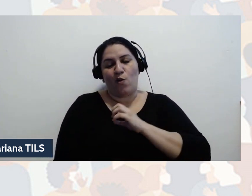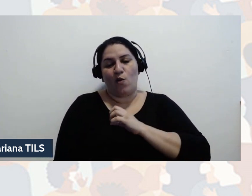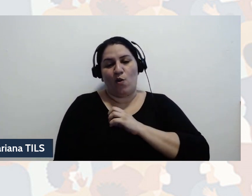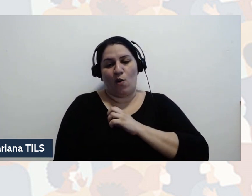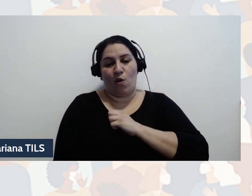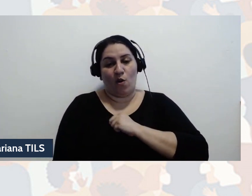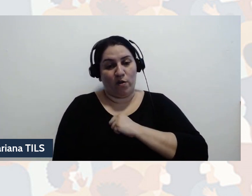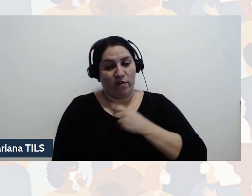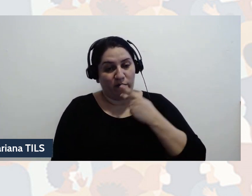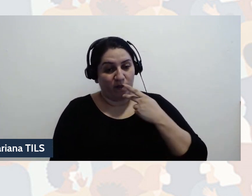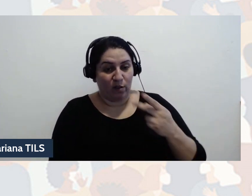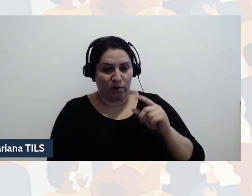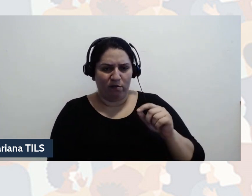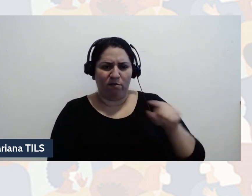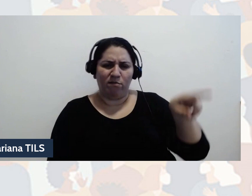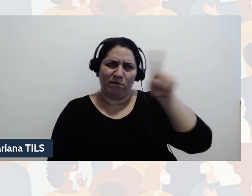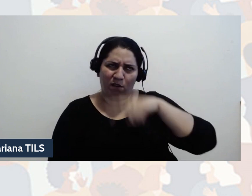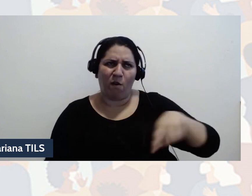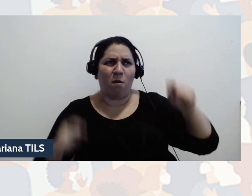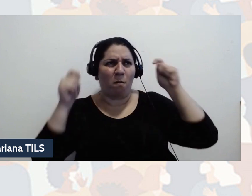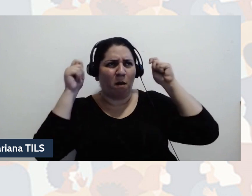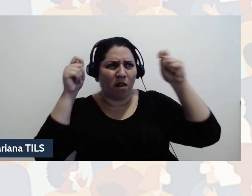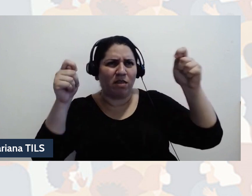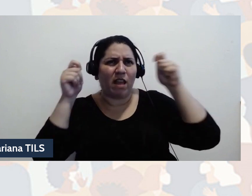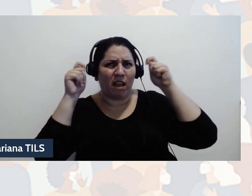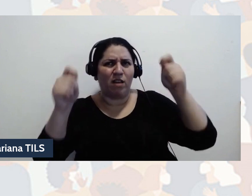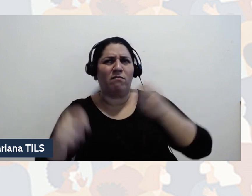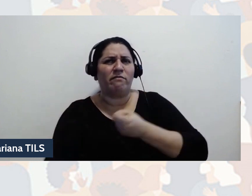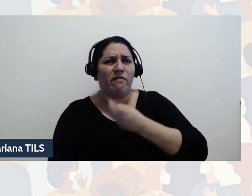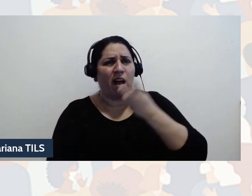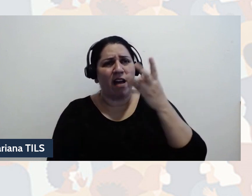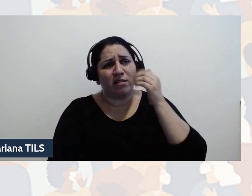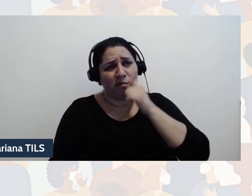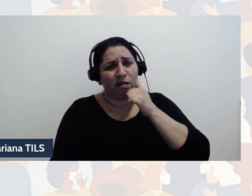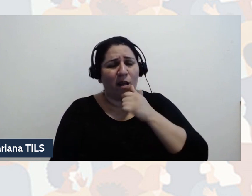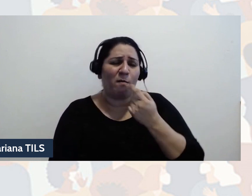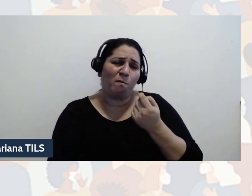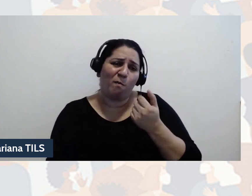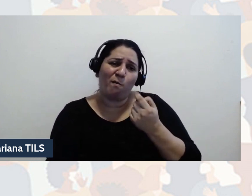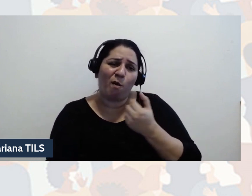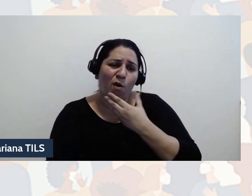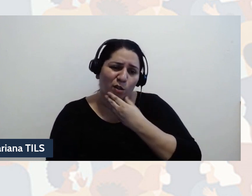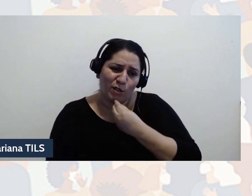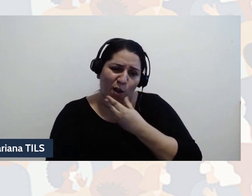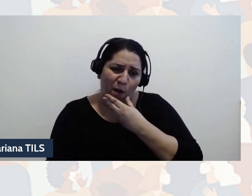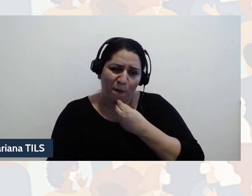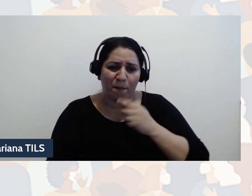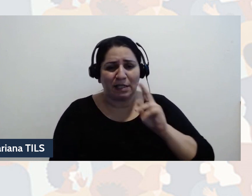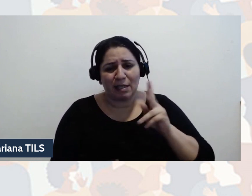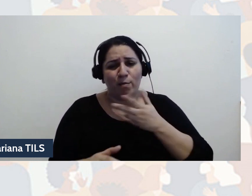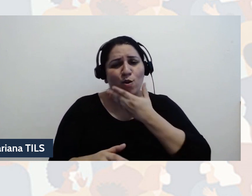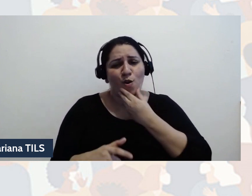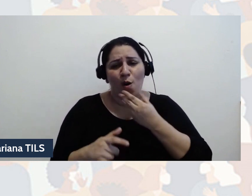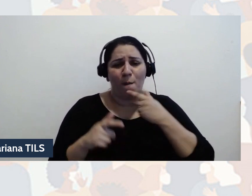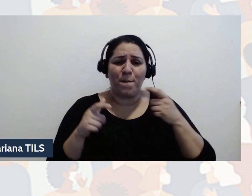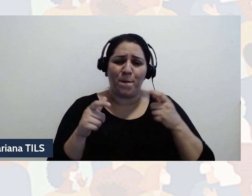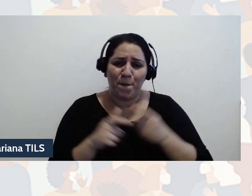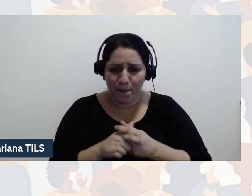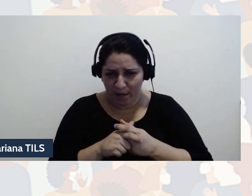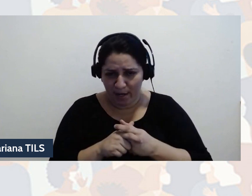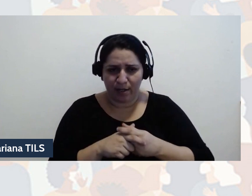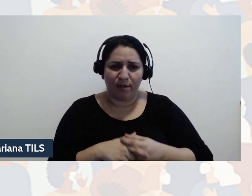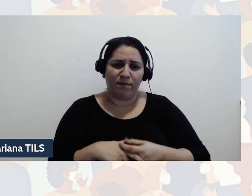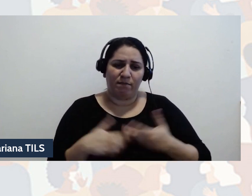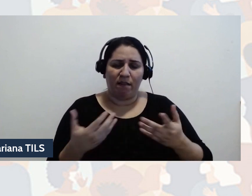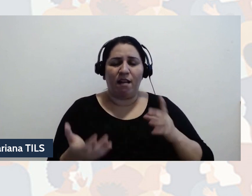diz, houve protestos, é claro, muitas mulheres e alguns homens, mas eles foram menores do que se esperava. E é muito